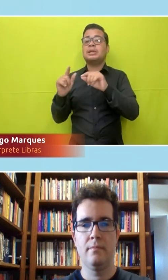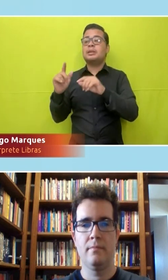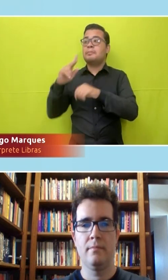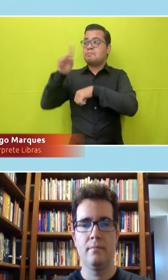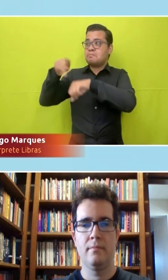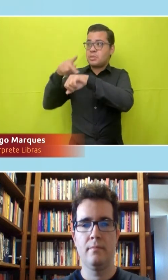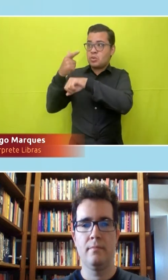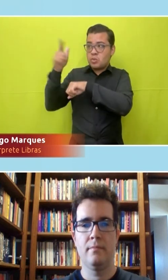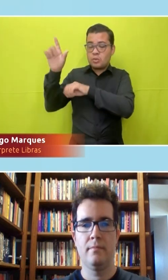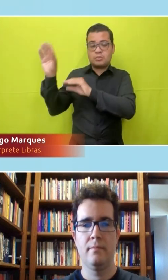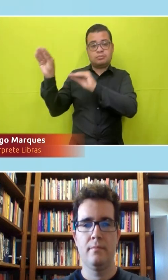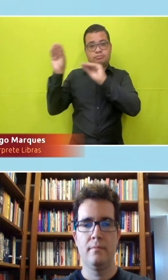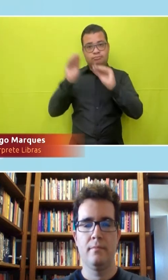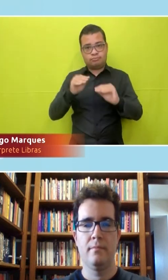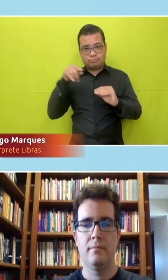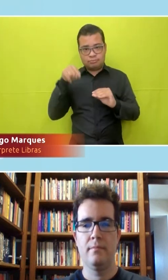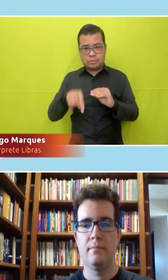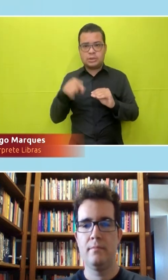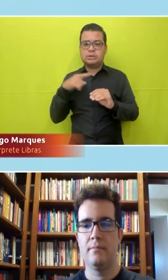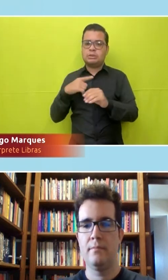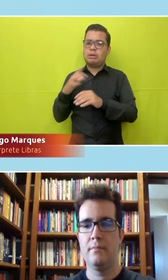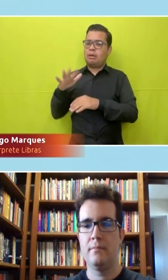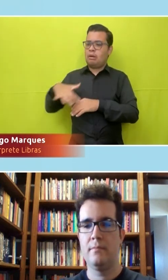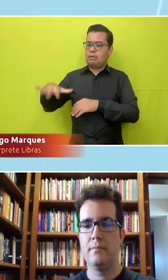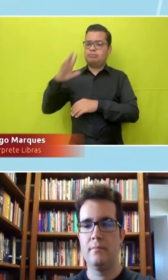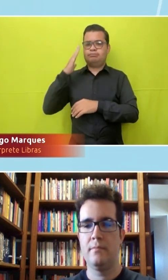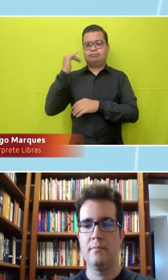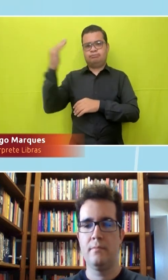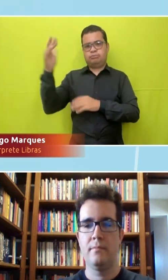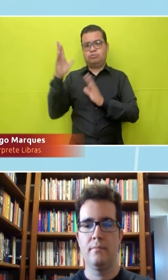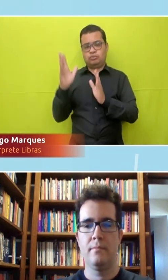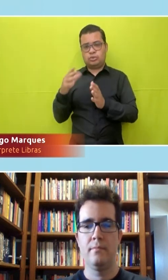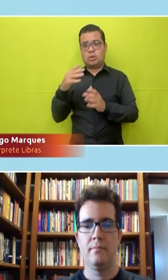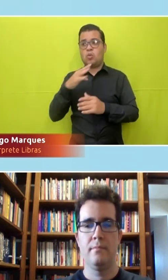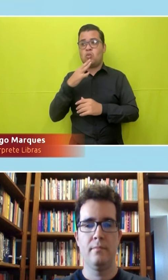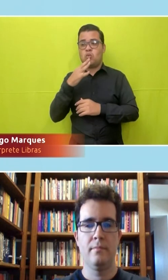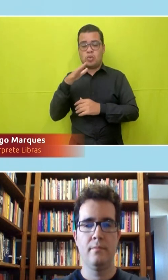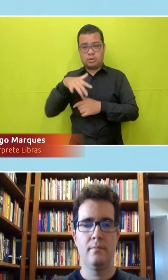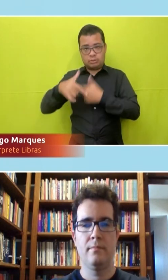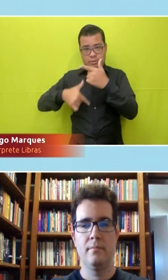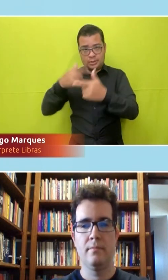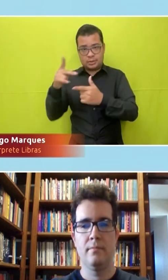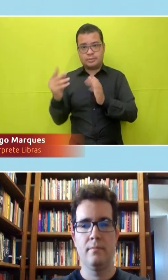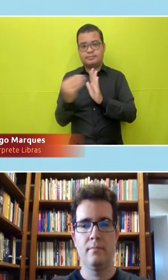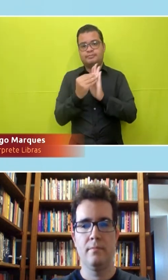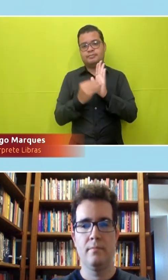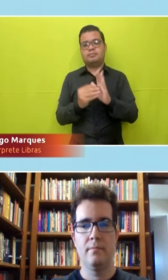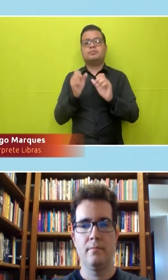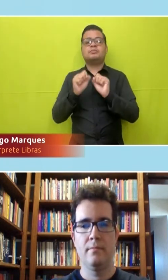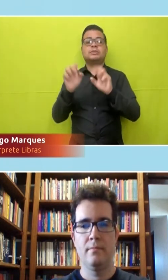com trajetória reconhecida na área. Para mais informações, acesse o site